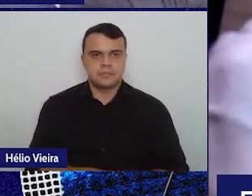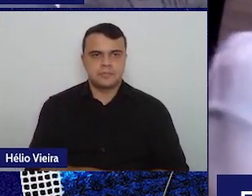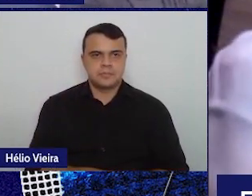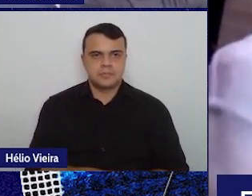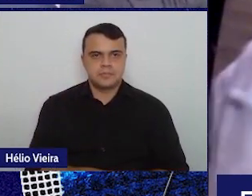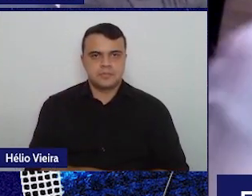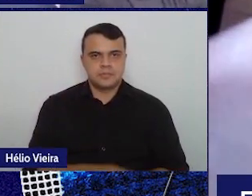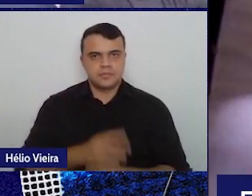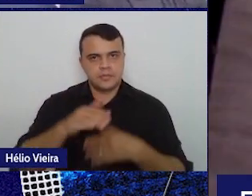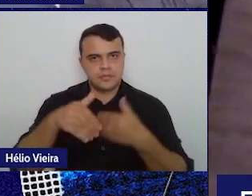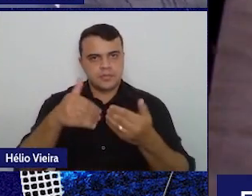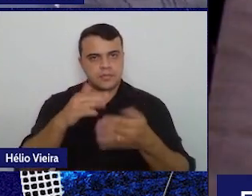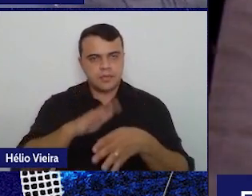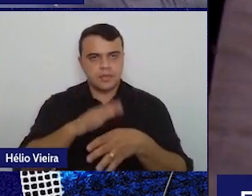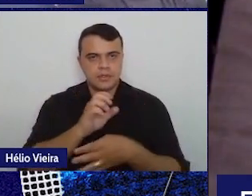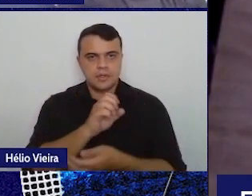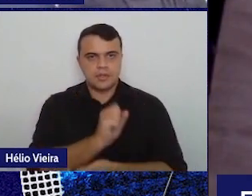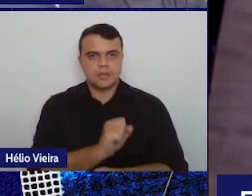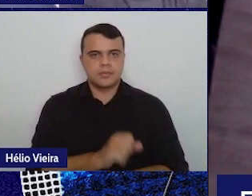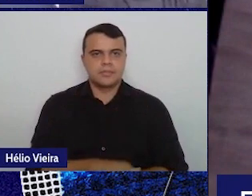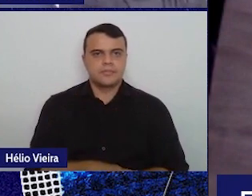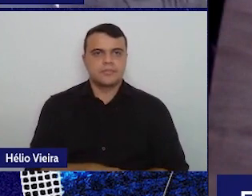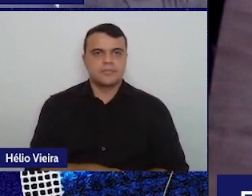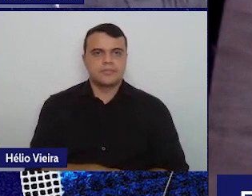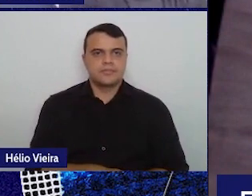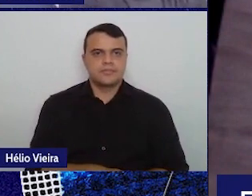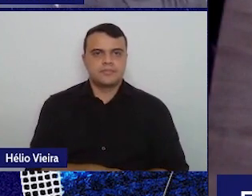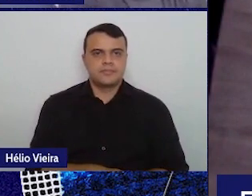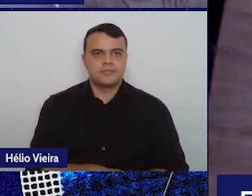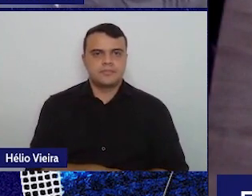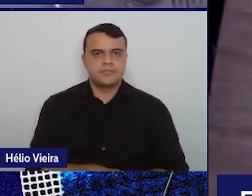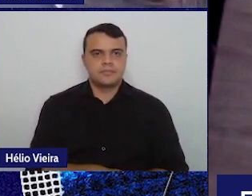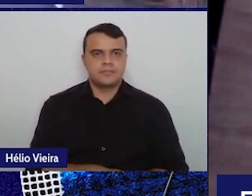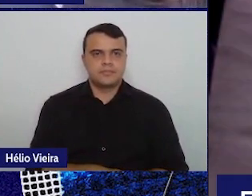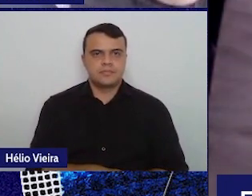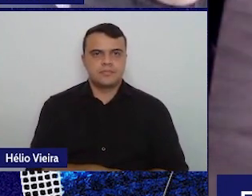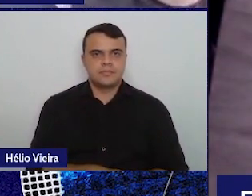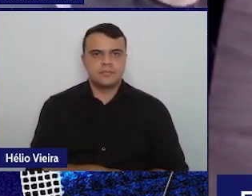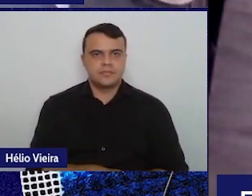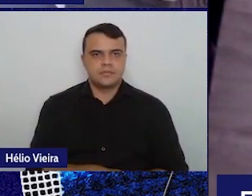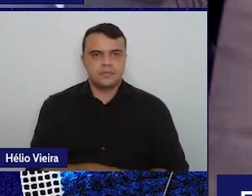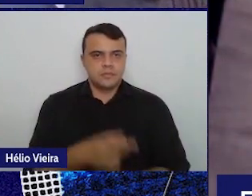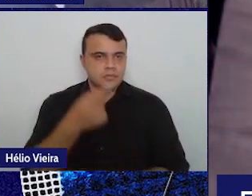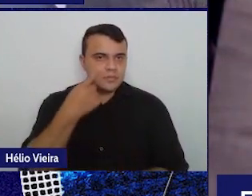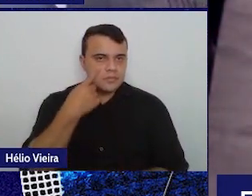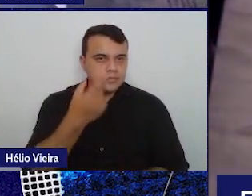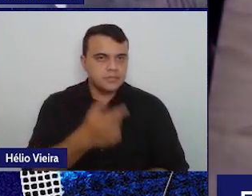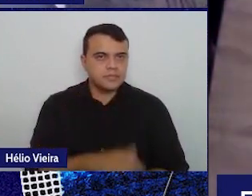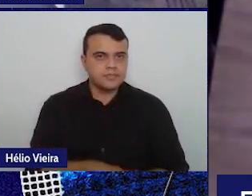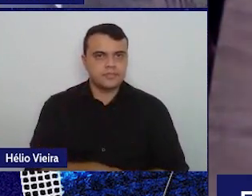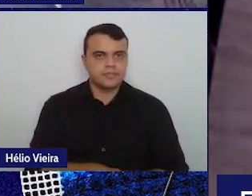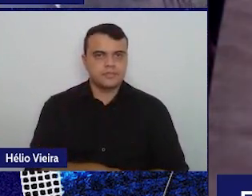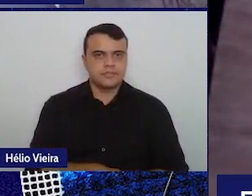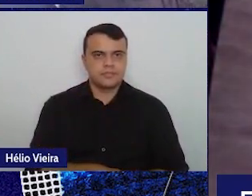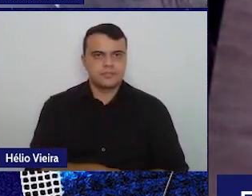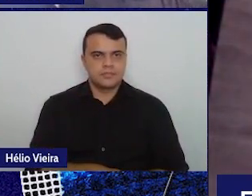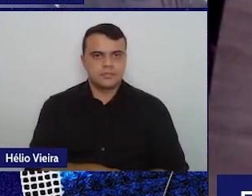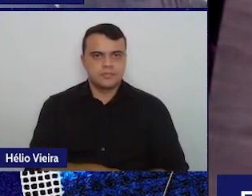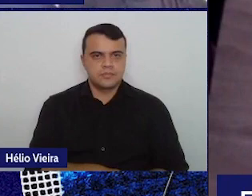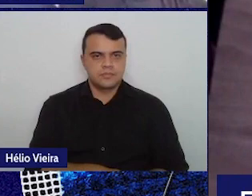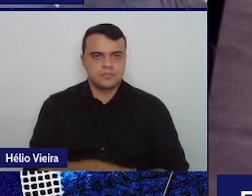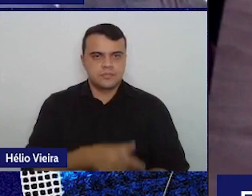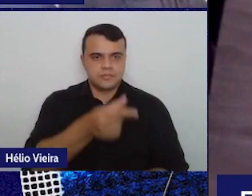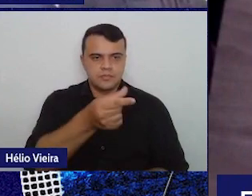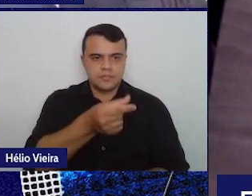isso vai mais rápido. Então aqui, ó, coloquei, distribuí, vim com o